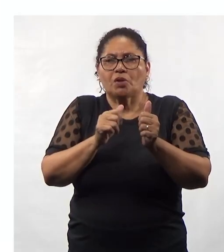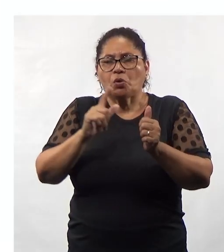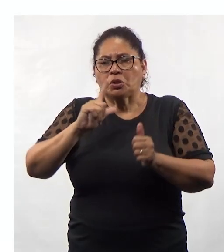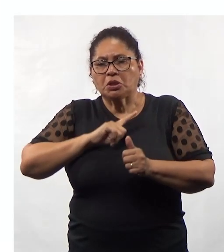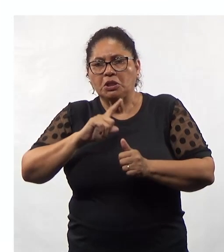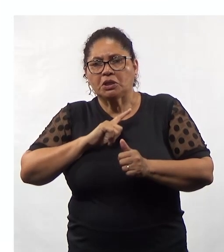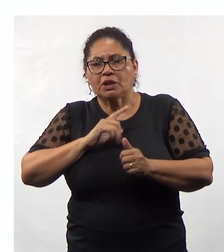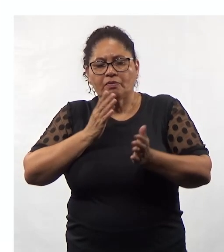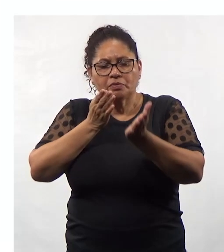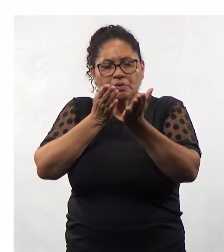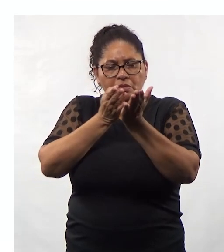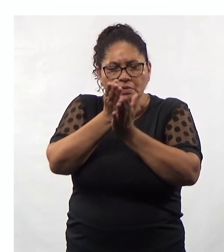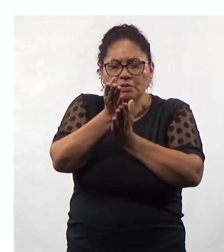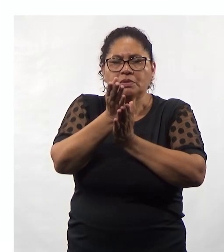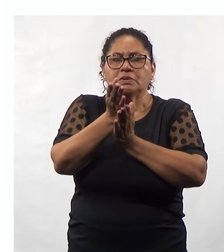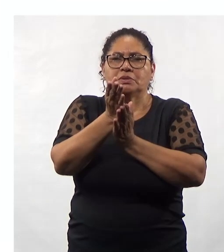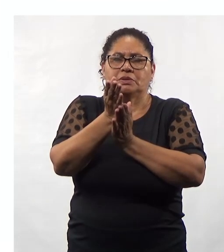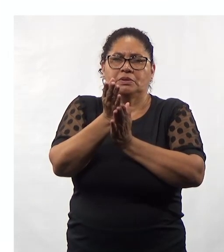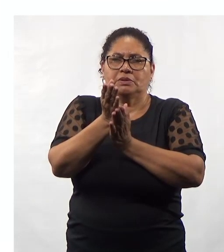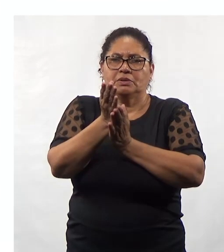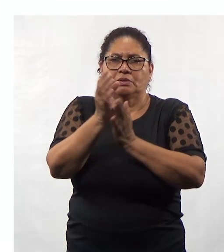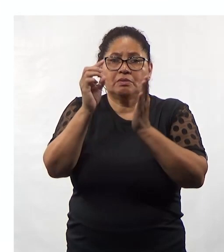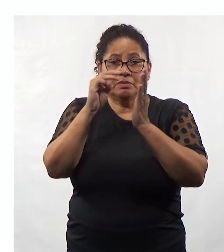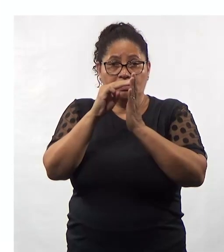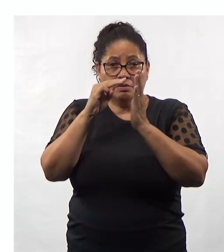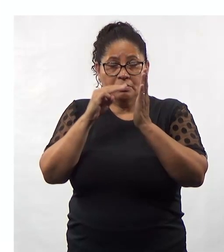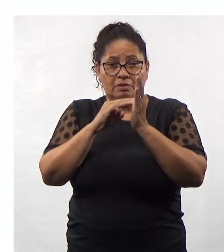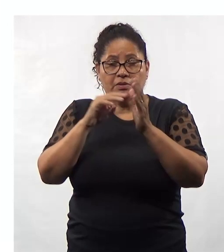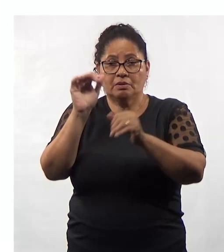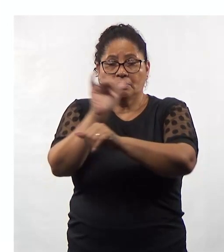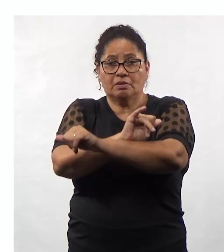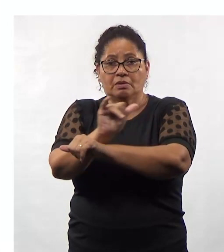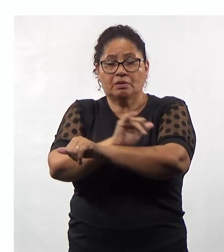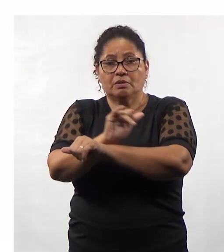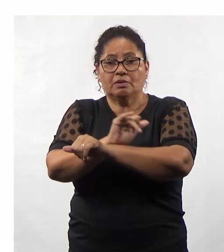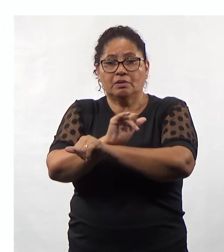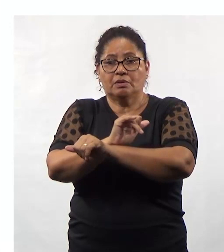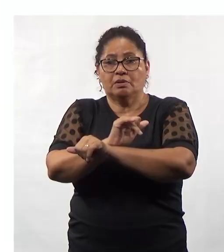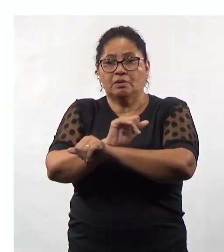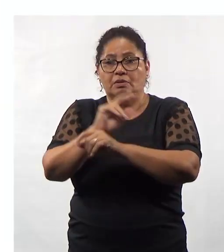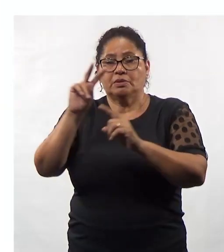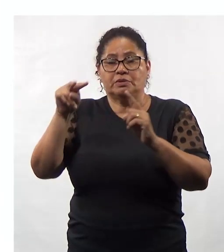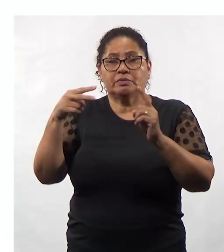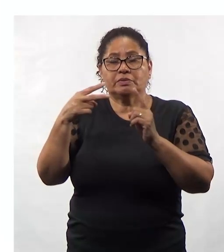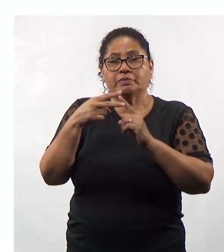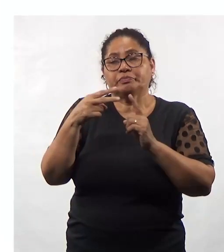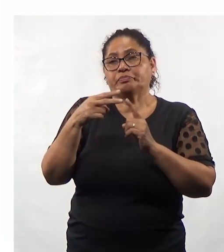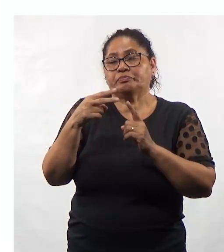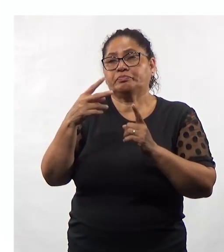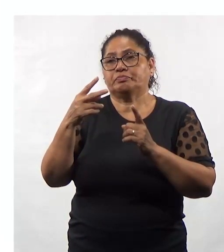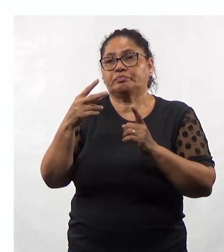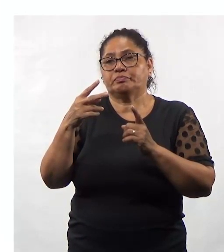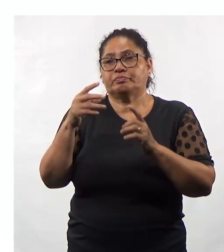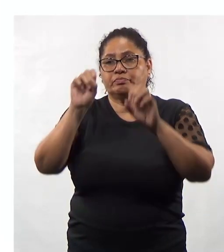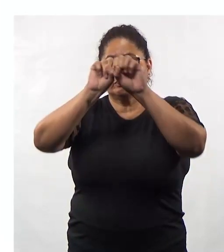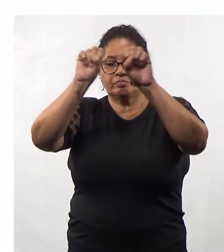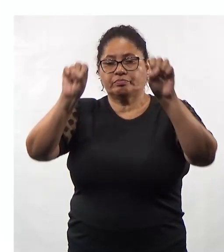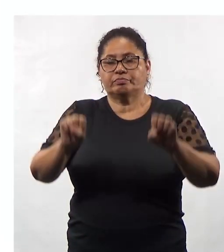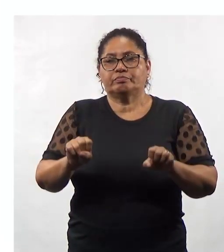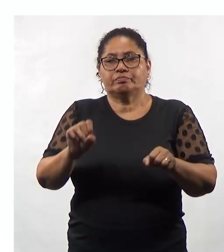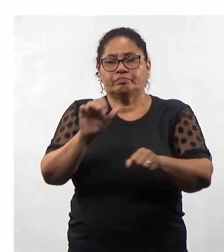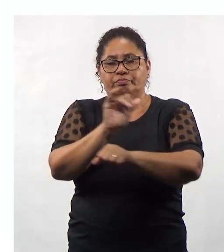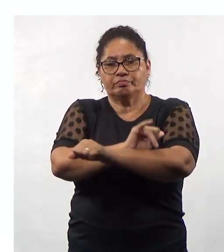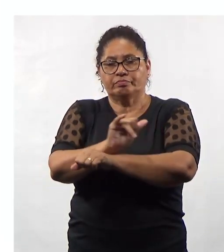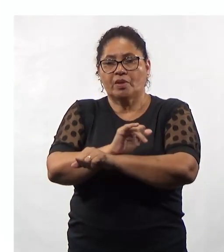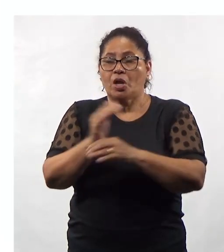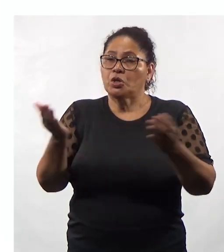ou esteve alinhado com a meta estratégica, né? Ou com a perspectiva estratégica, ou com o mapa